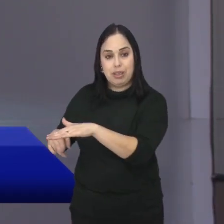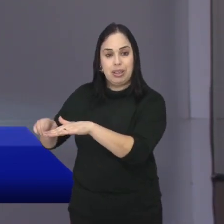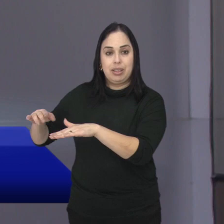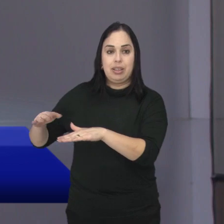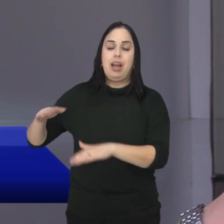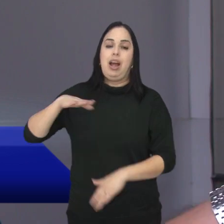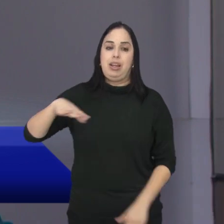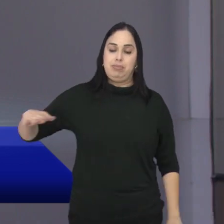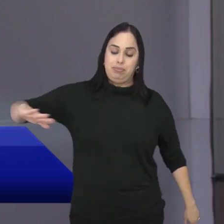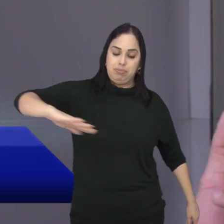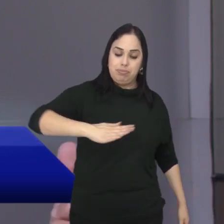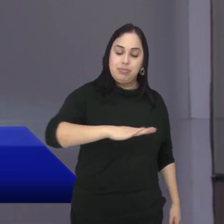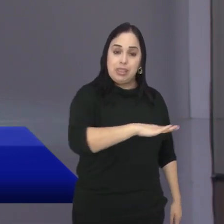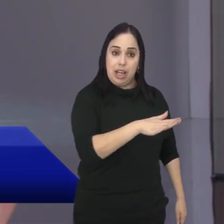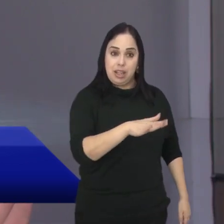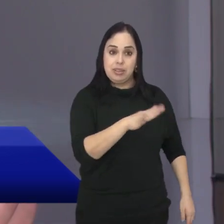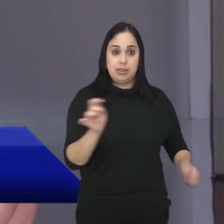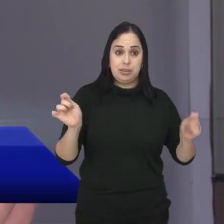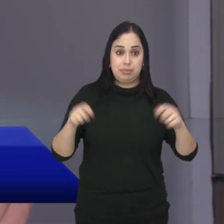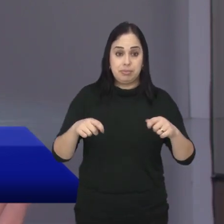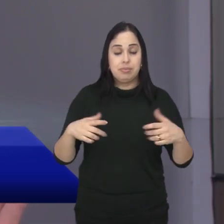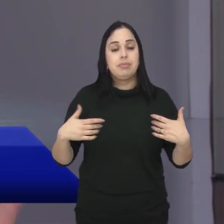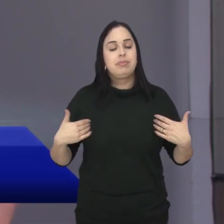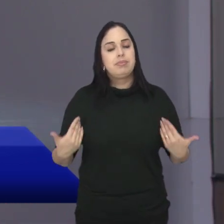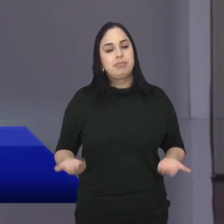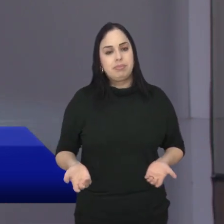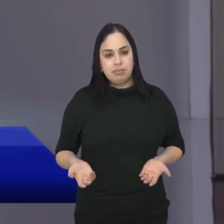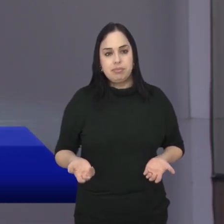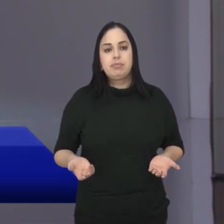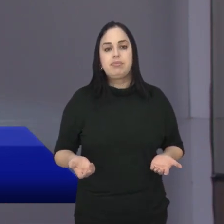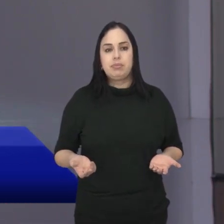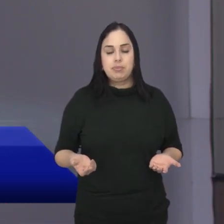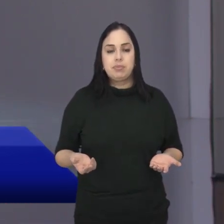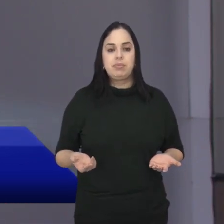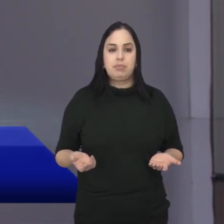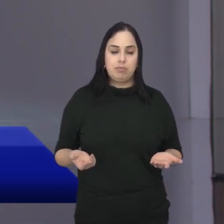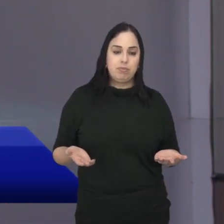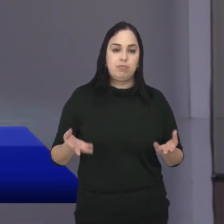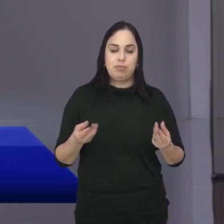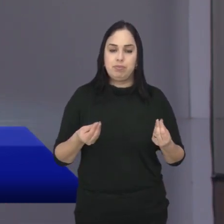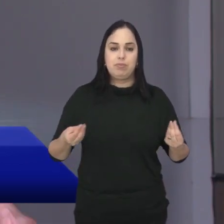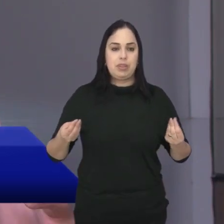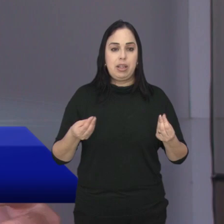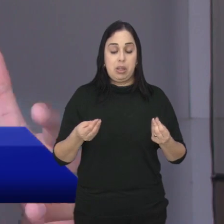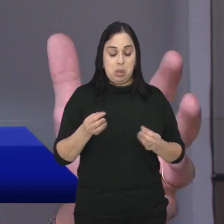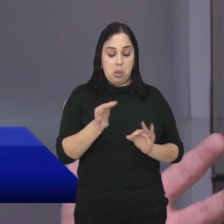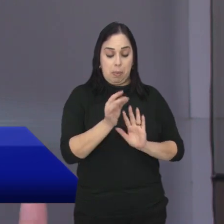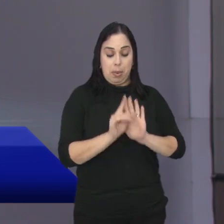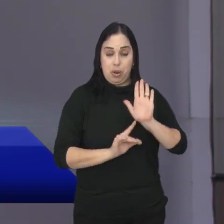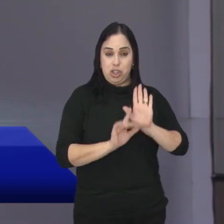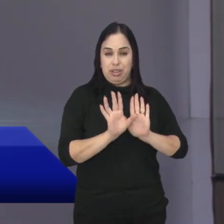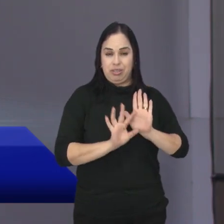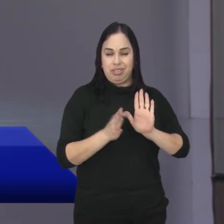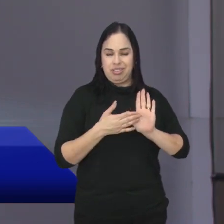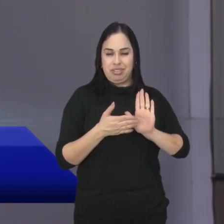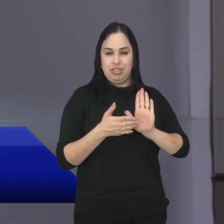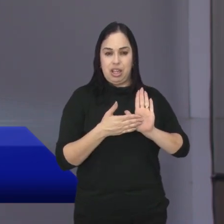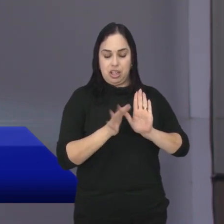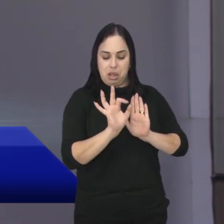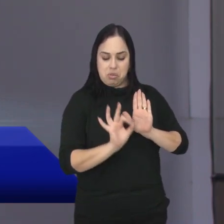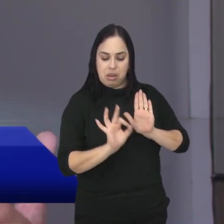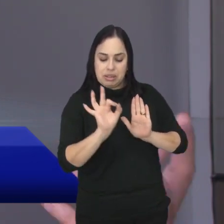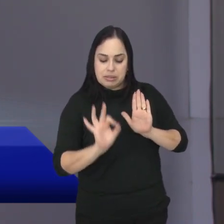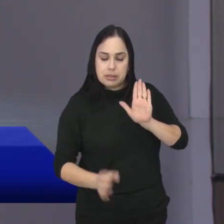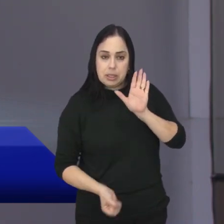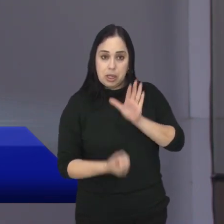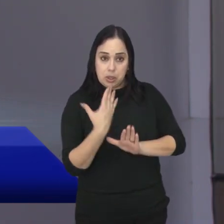leva a região centro. Região centro, você leva a região leste. Então, todo esse projeto aí que a gente